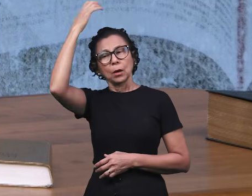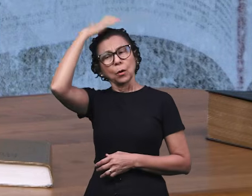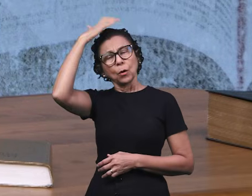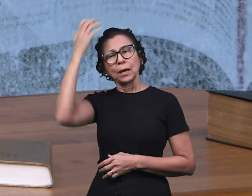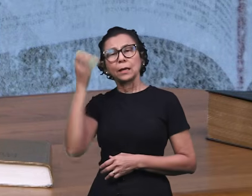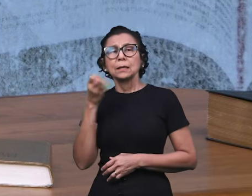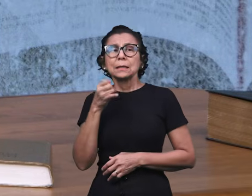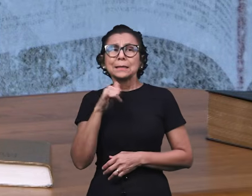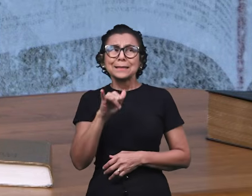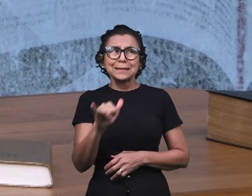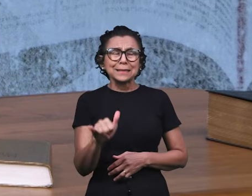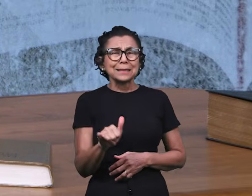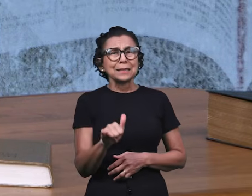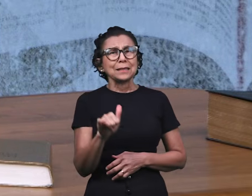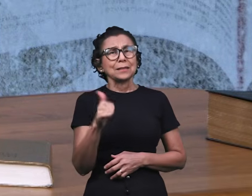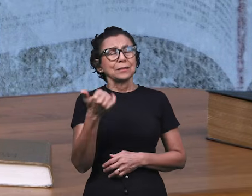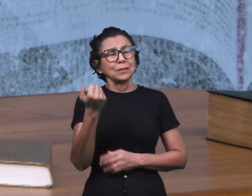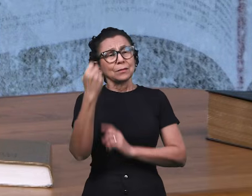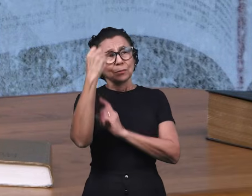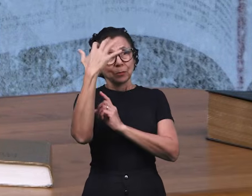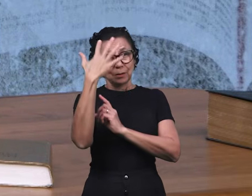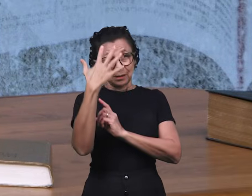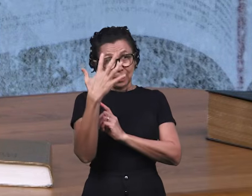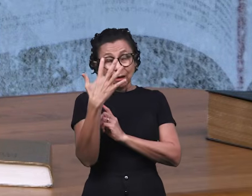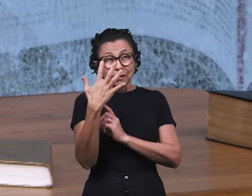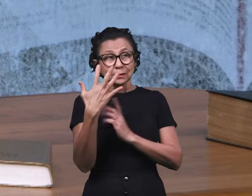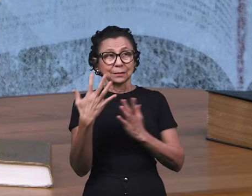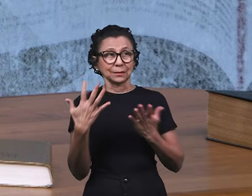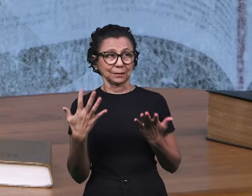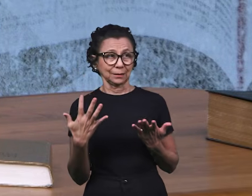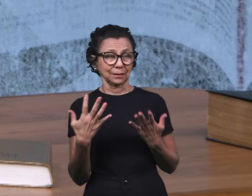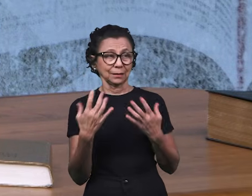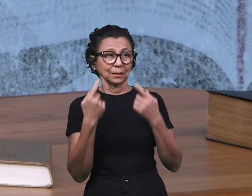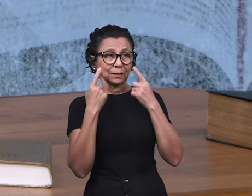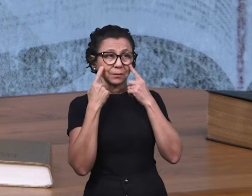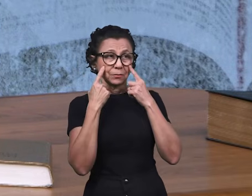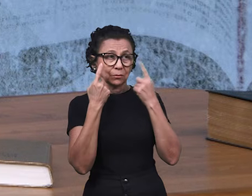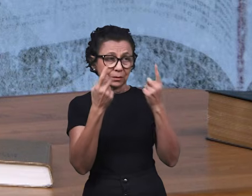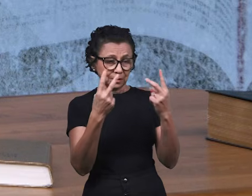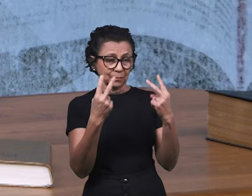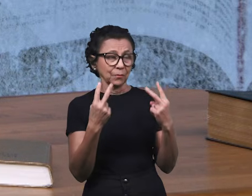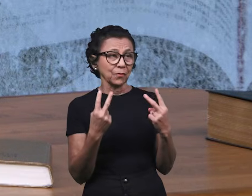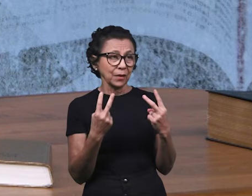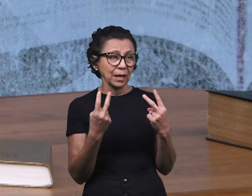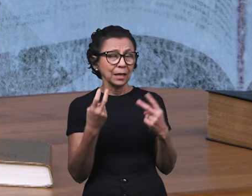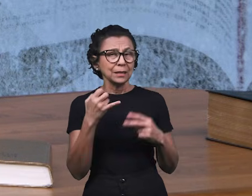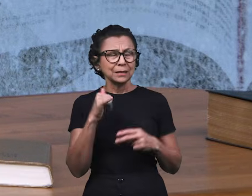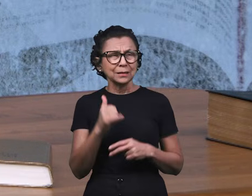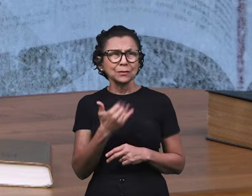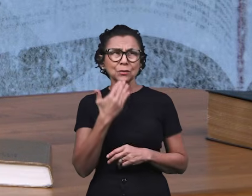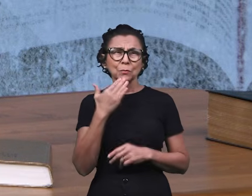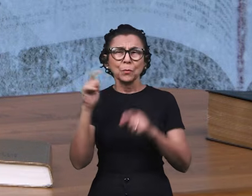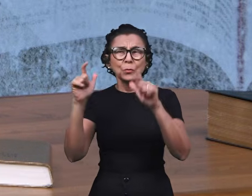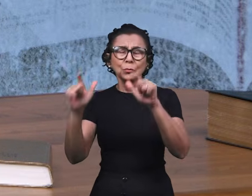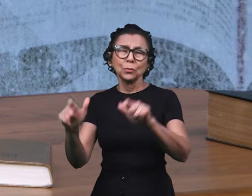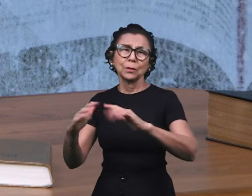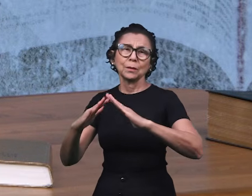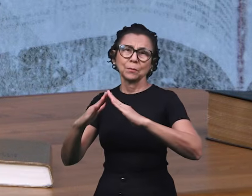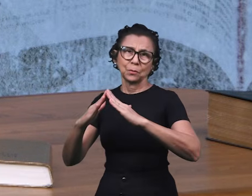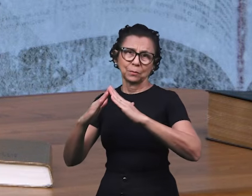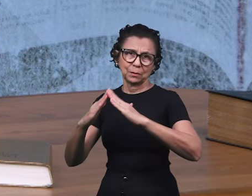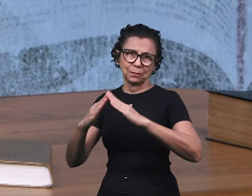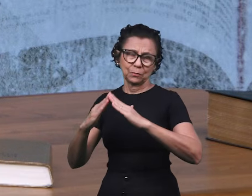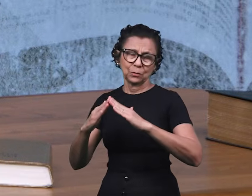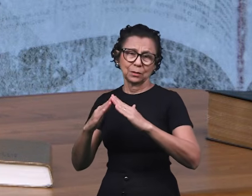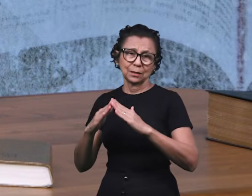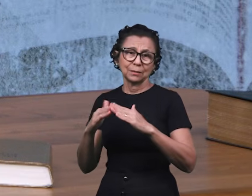olhos, dá-me lugar numa das cidades da terra, para que ali habite. Pois por